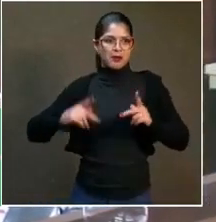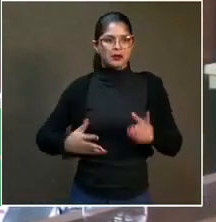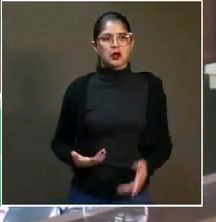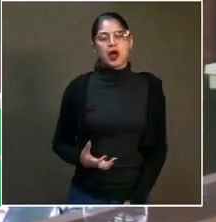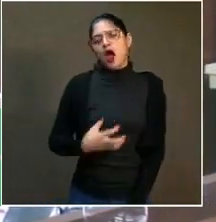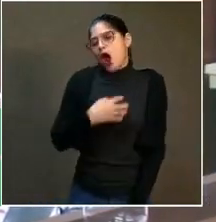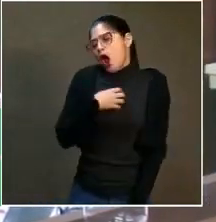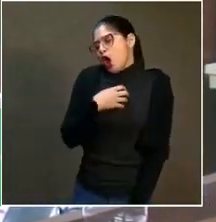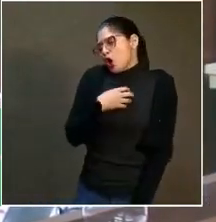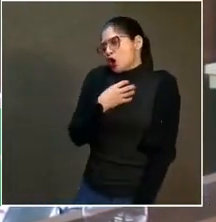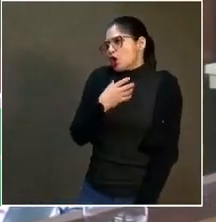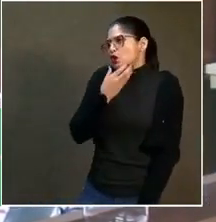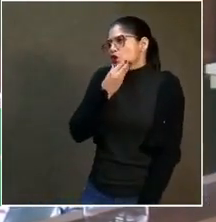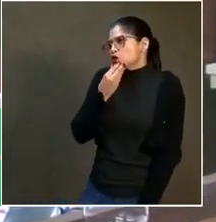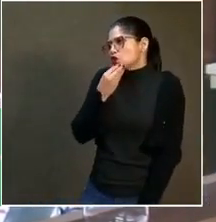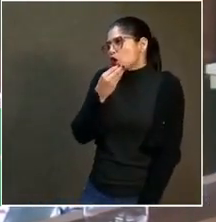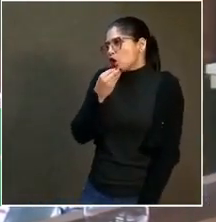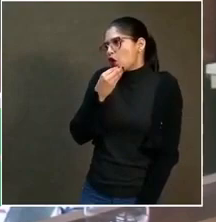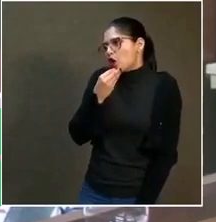emoções.